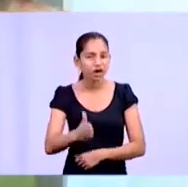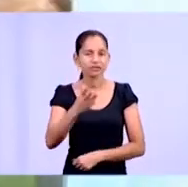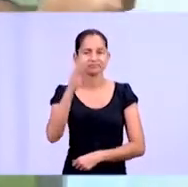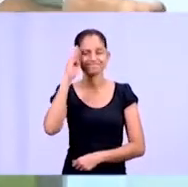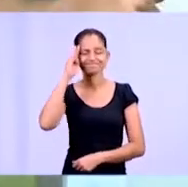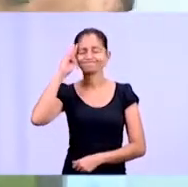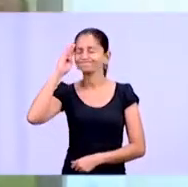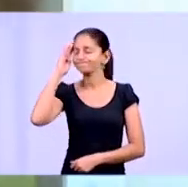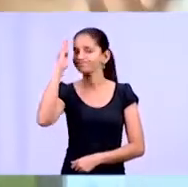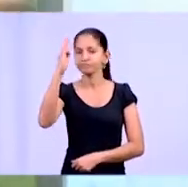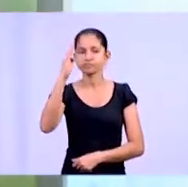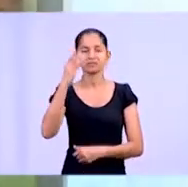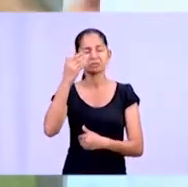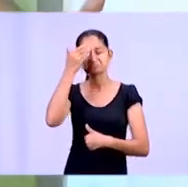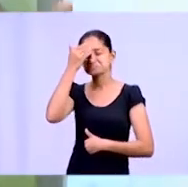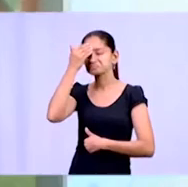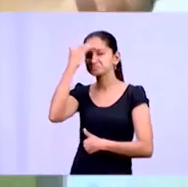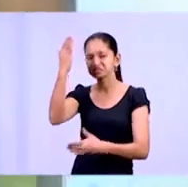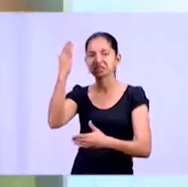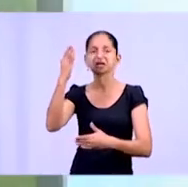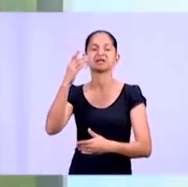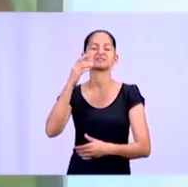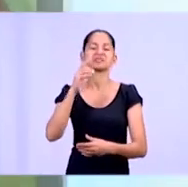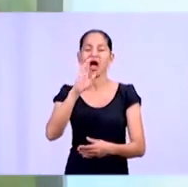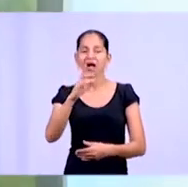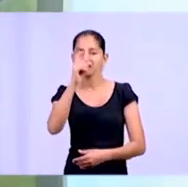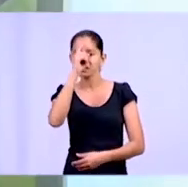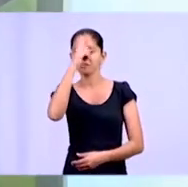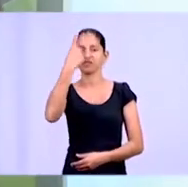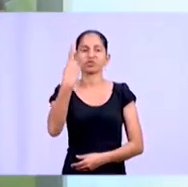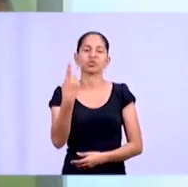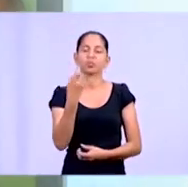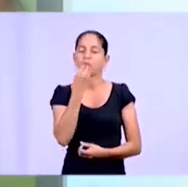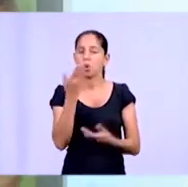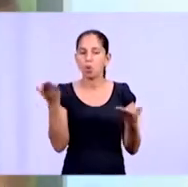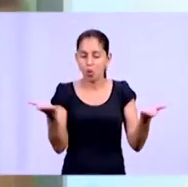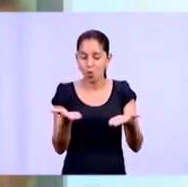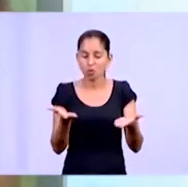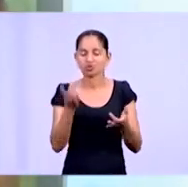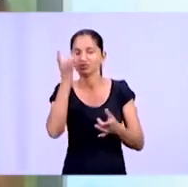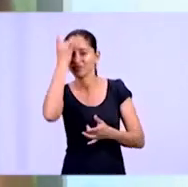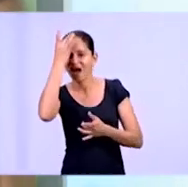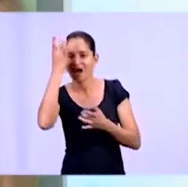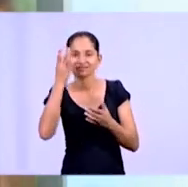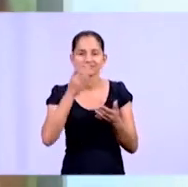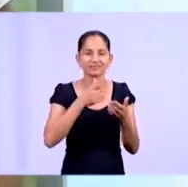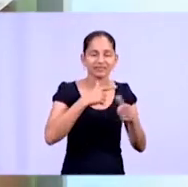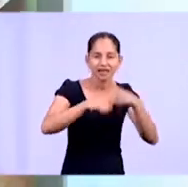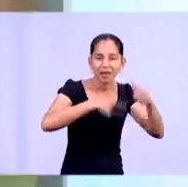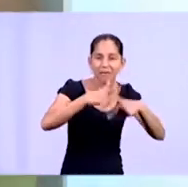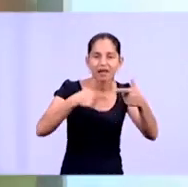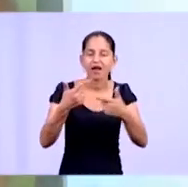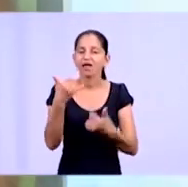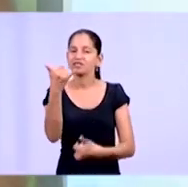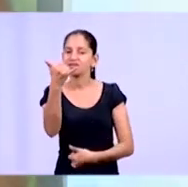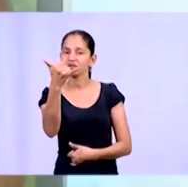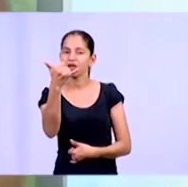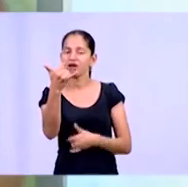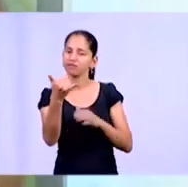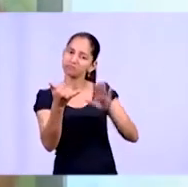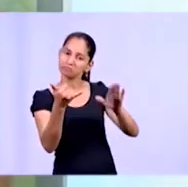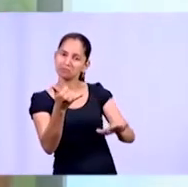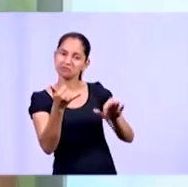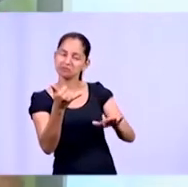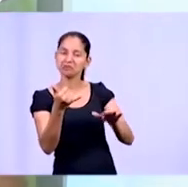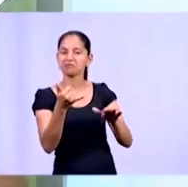Na verdade, a gente tem que agradecer a eles tudo que acontece hoje com a gente. Desde o computador até o celular. Eu vou até deixar esse celular